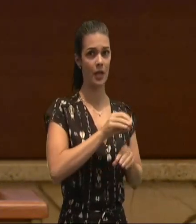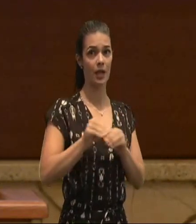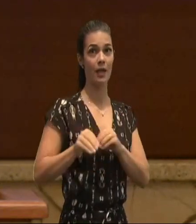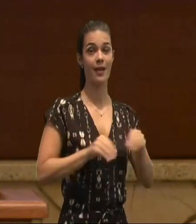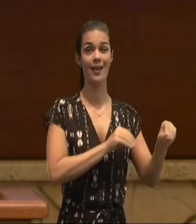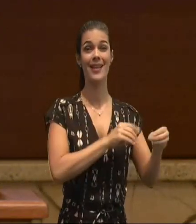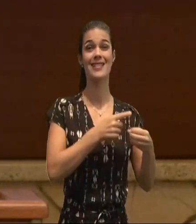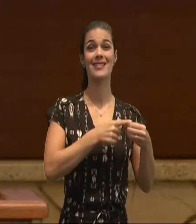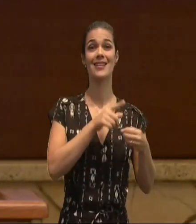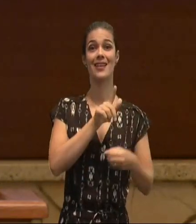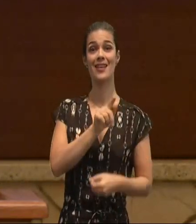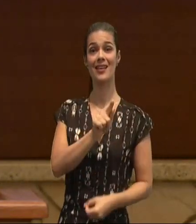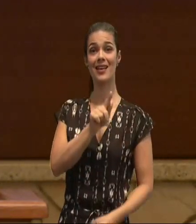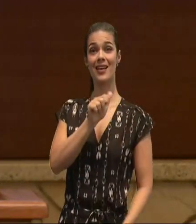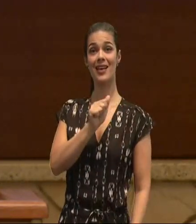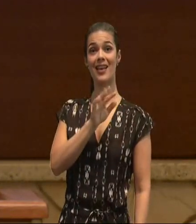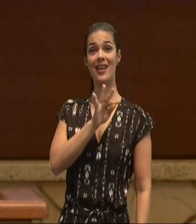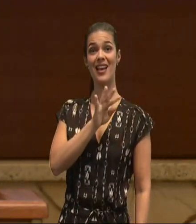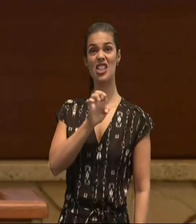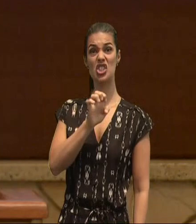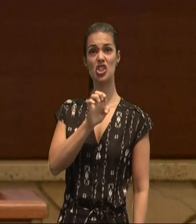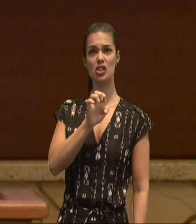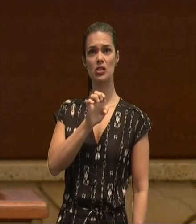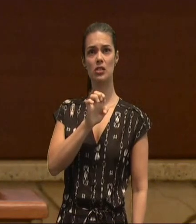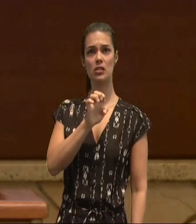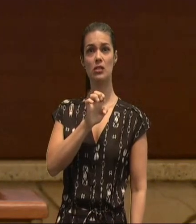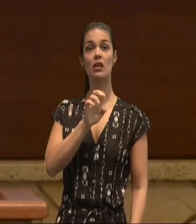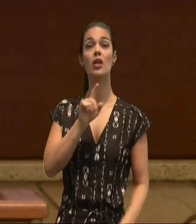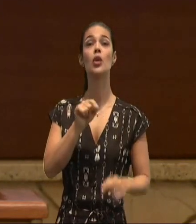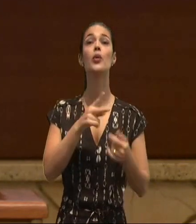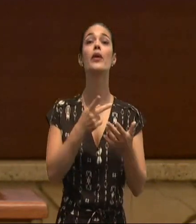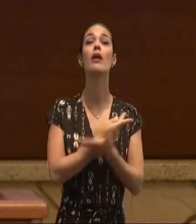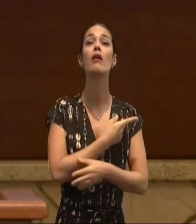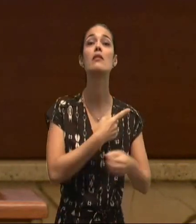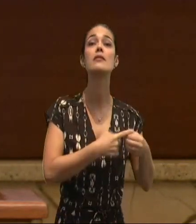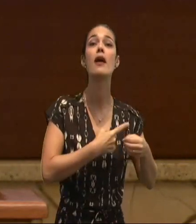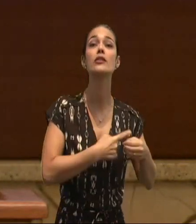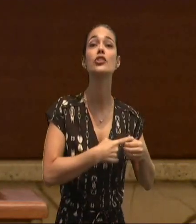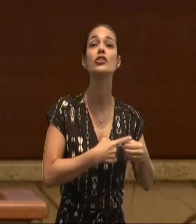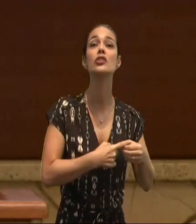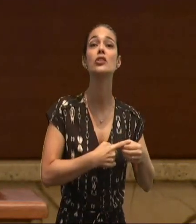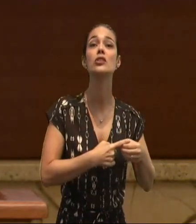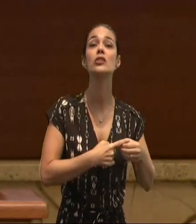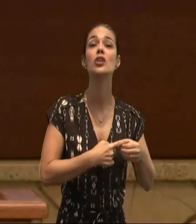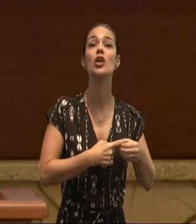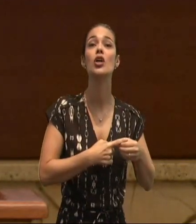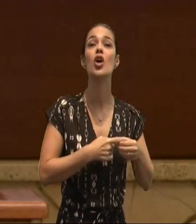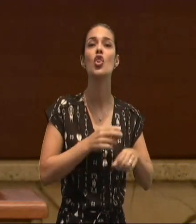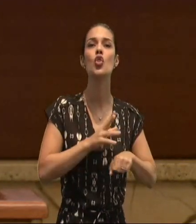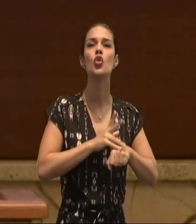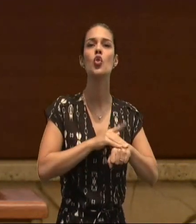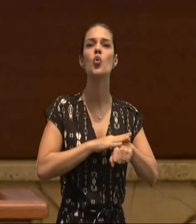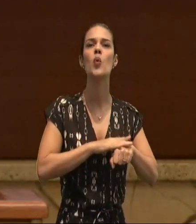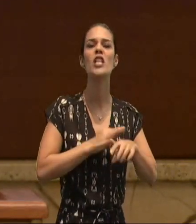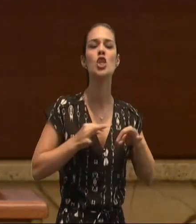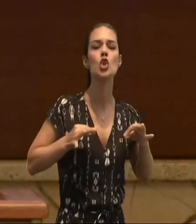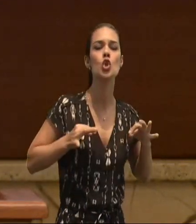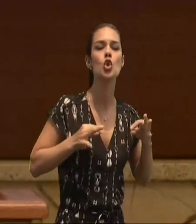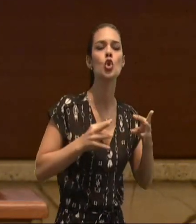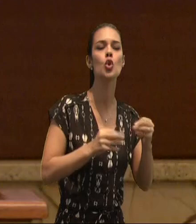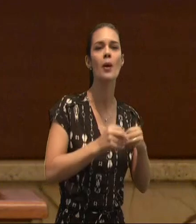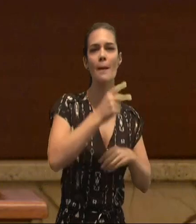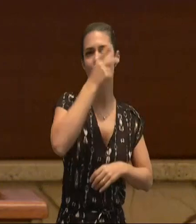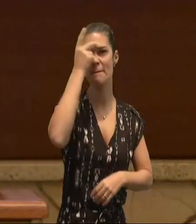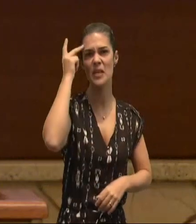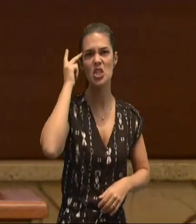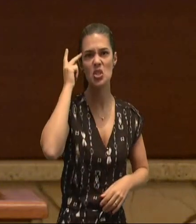em Gate, a arca do Senhor provoca tumores, e todos os habitantes de Gate, idosos, jovens, ricos e pobres, são